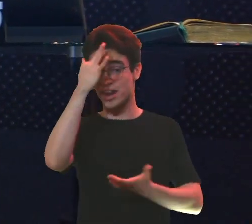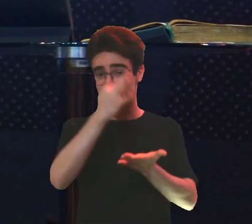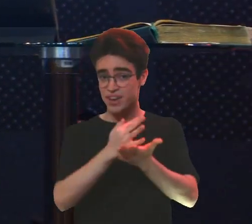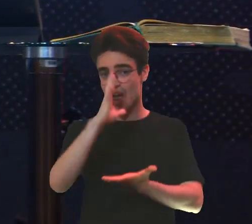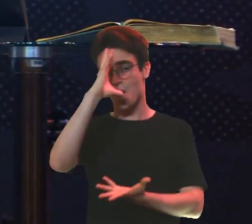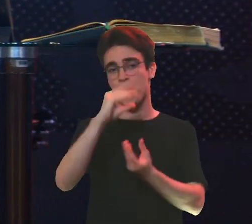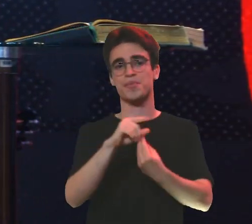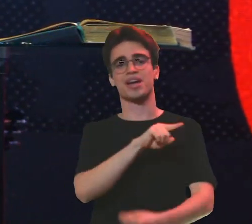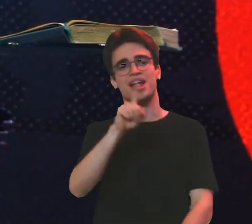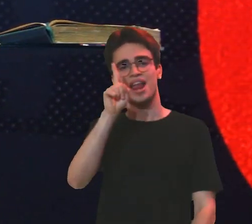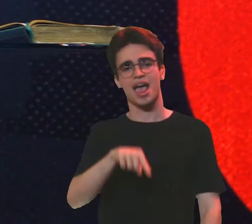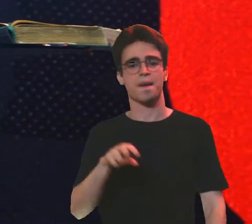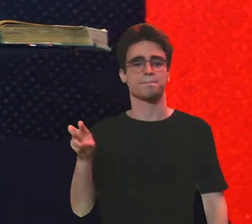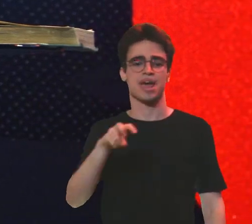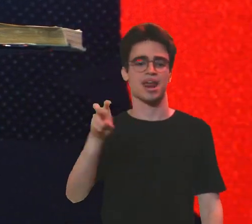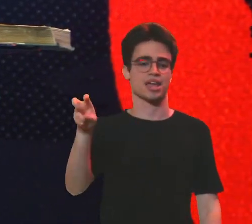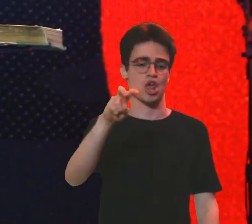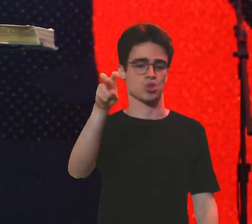peregrinos.